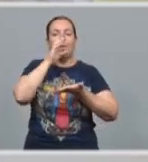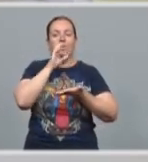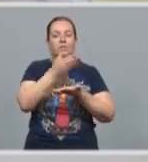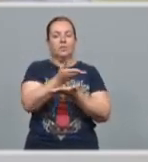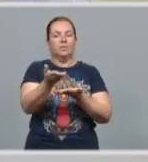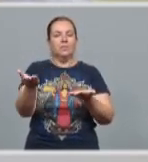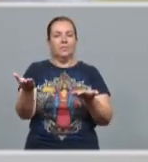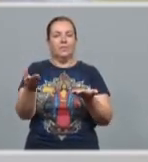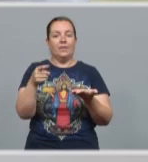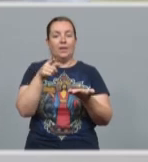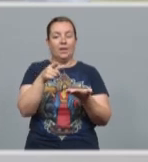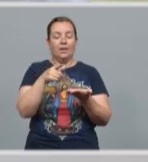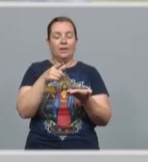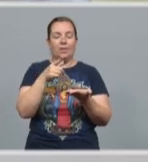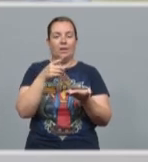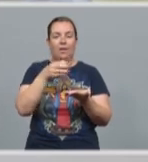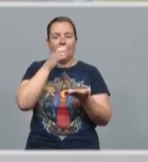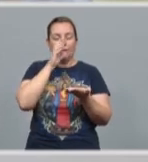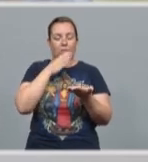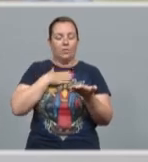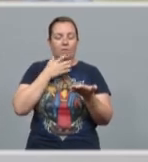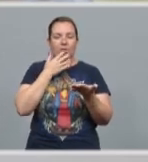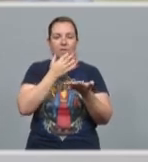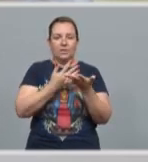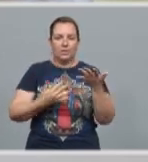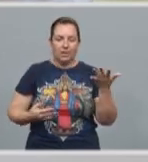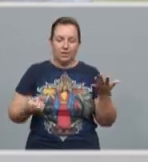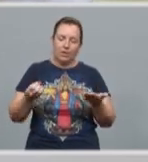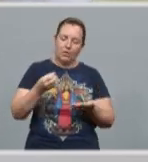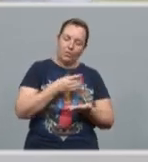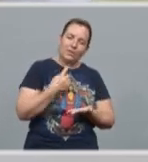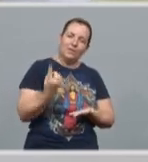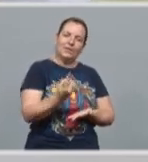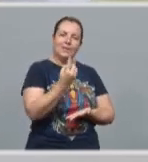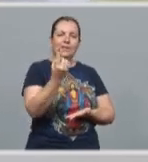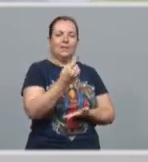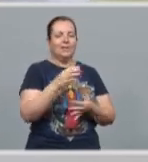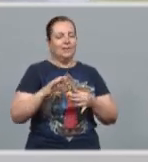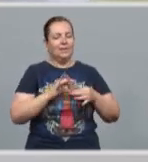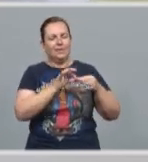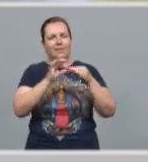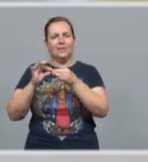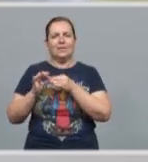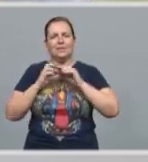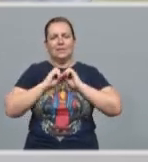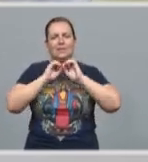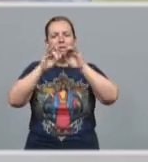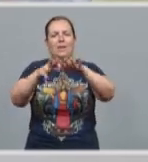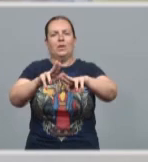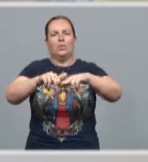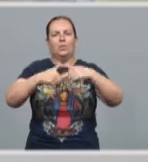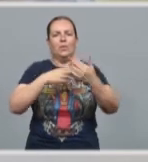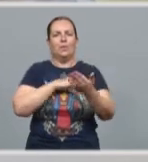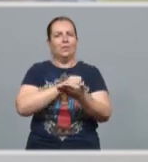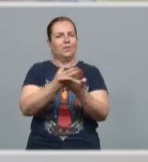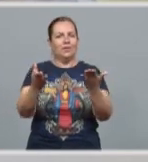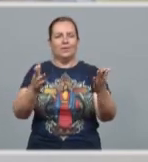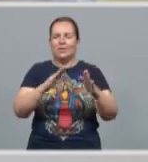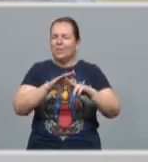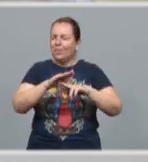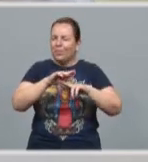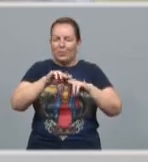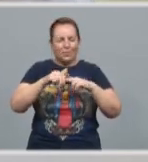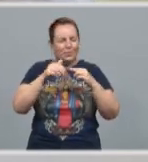tomai todos e bebei, este é o cálice do meu sangue, o sangue da nova eterna aliança, que será derramado por vós e por todos